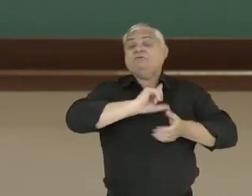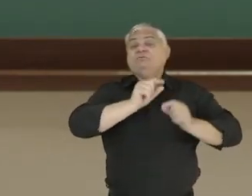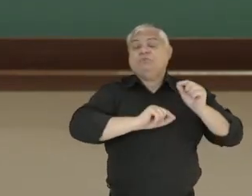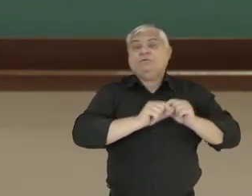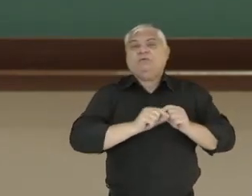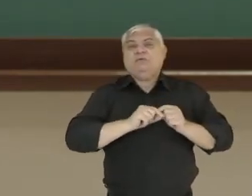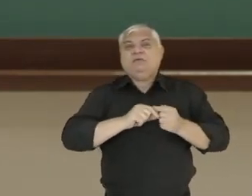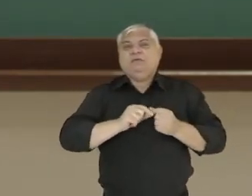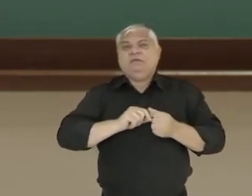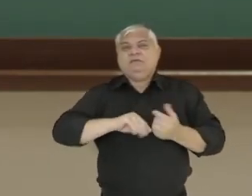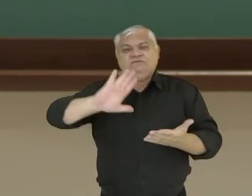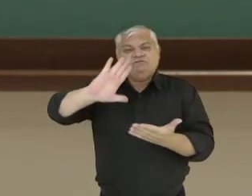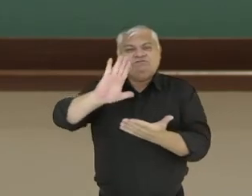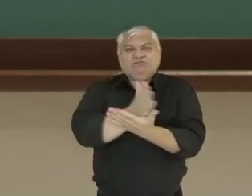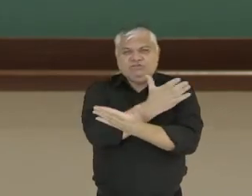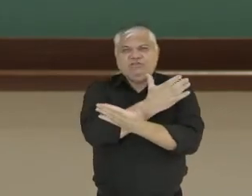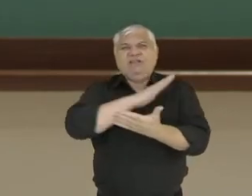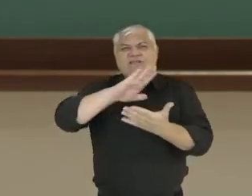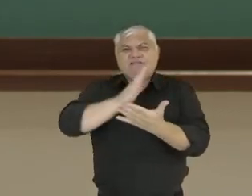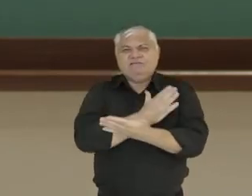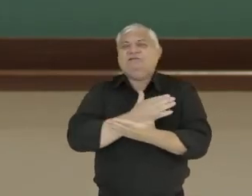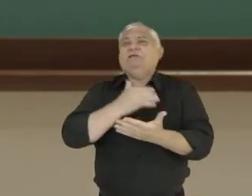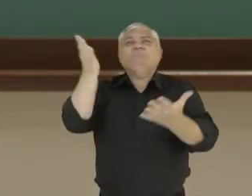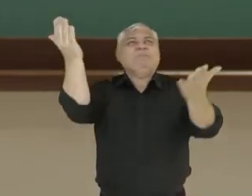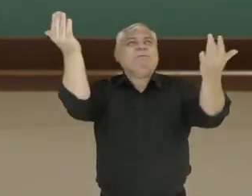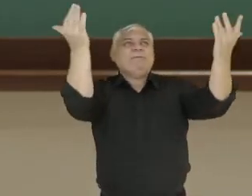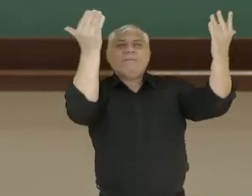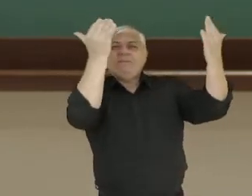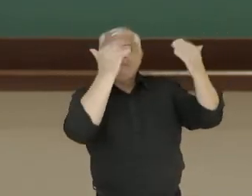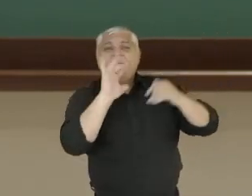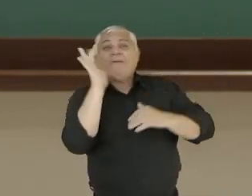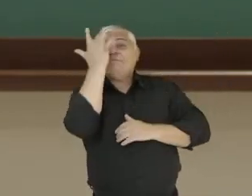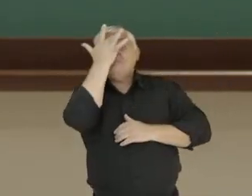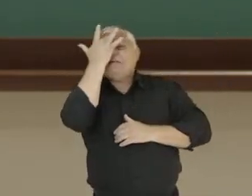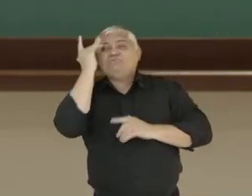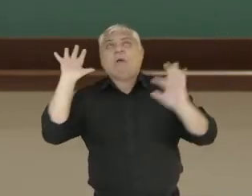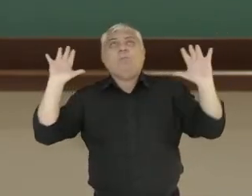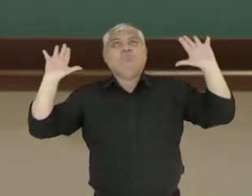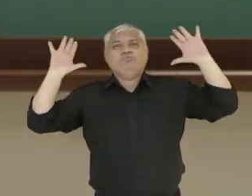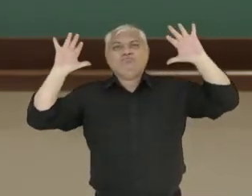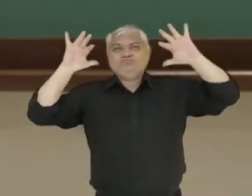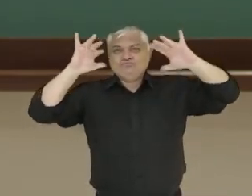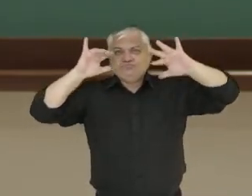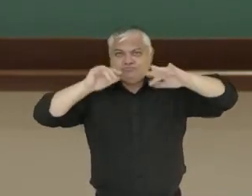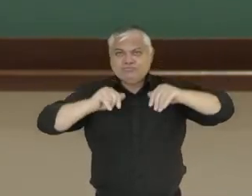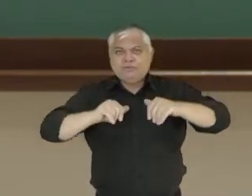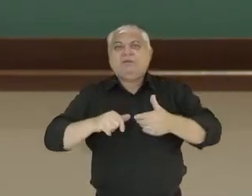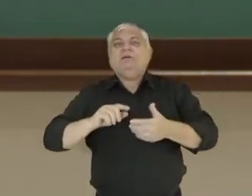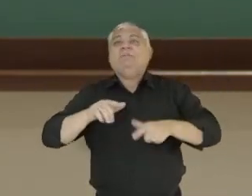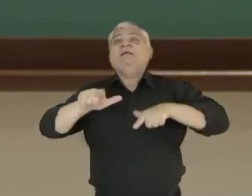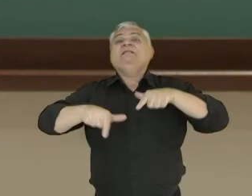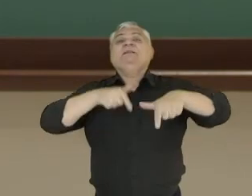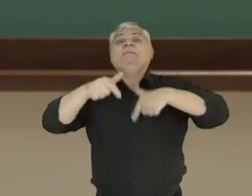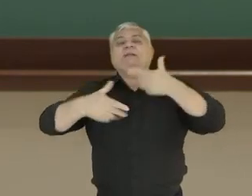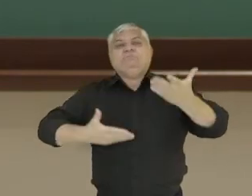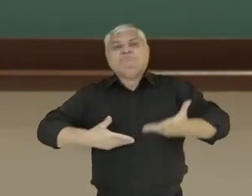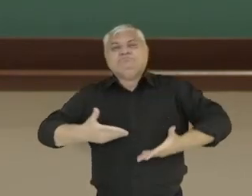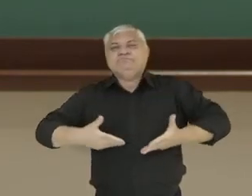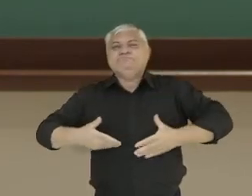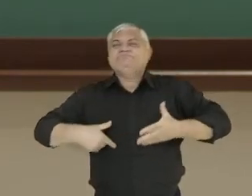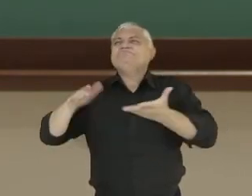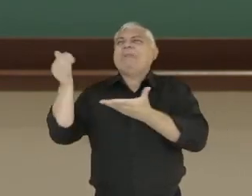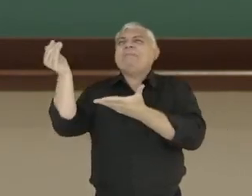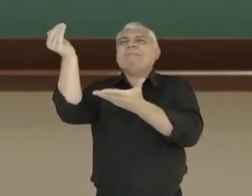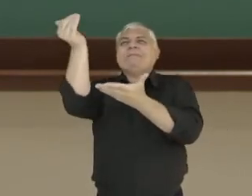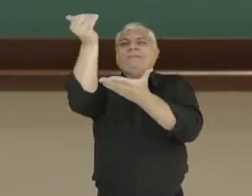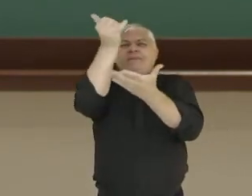deslocar uma grande quantidade de mão de obra de outras partes do Brasil para trabalharem na construção da cidade de